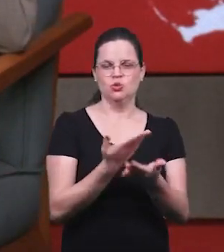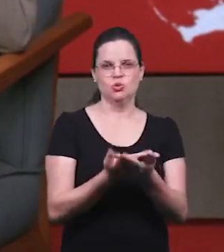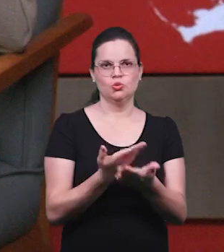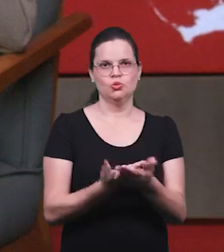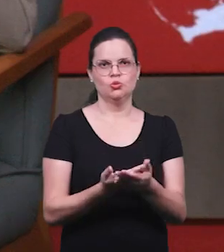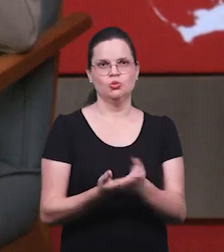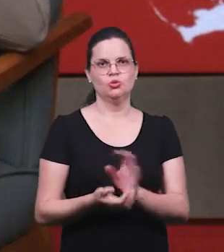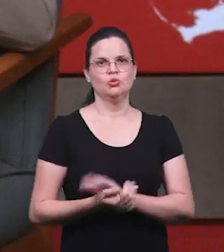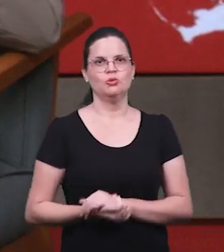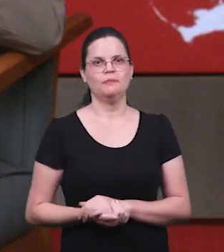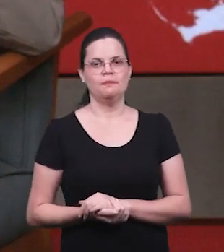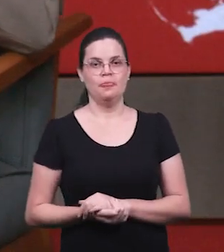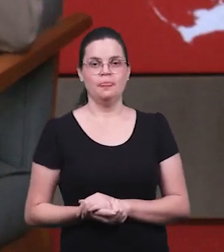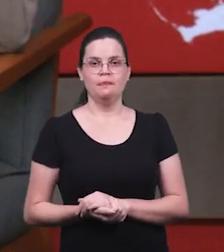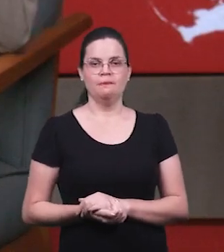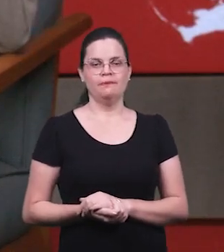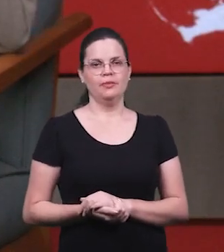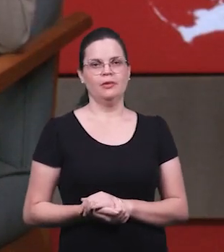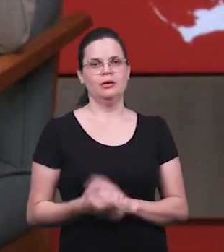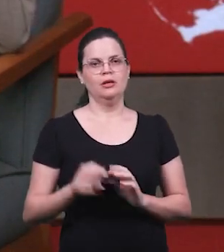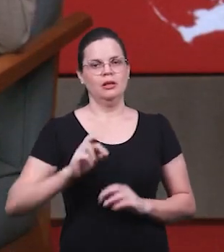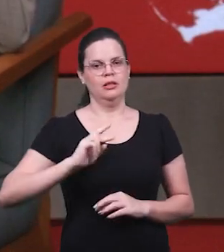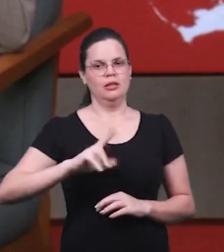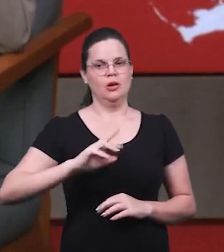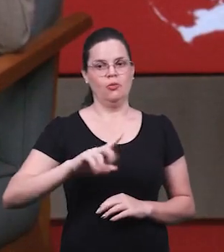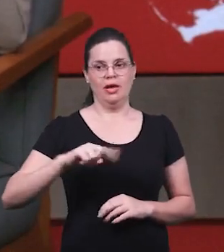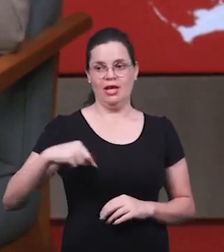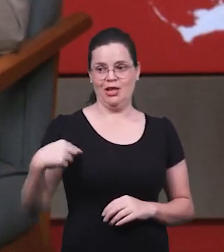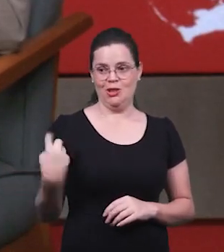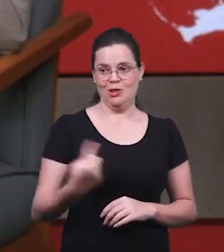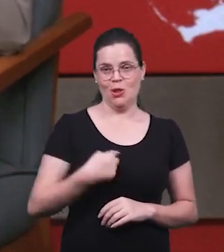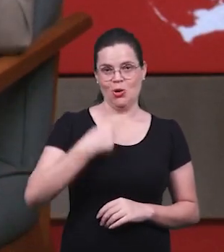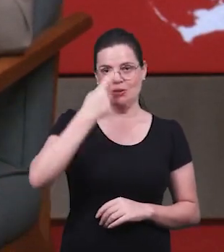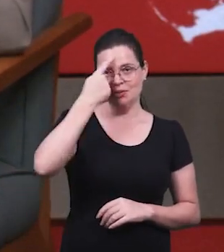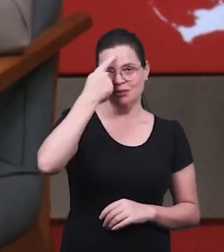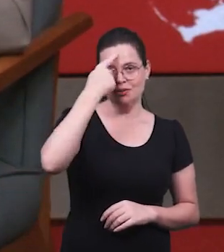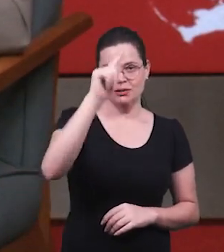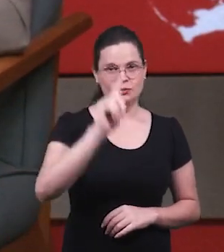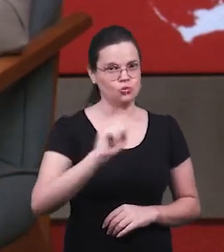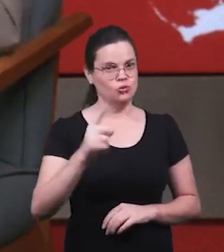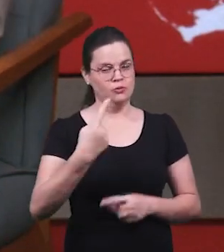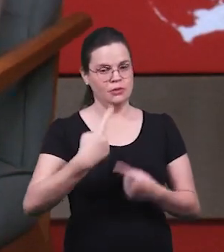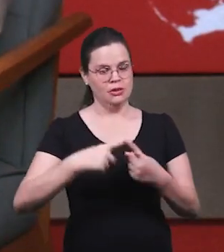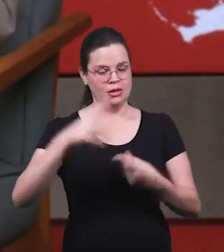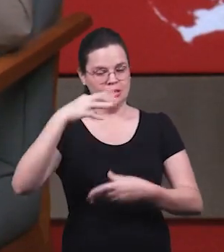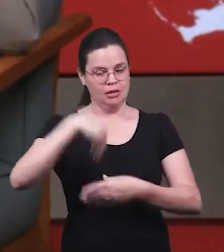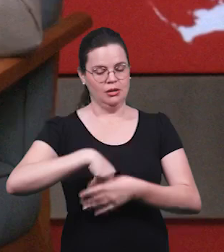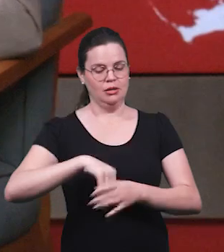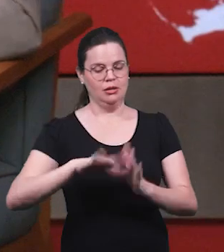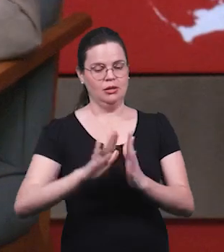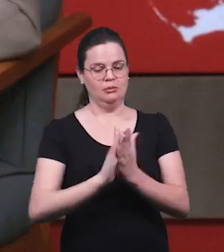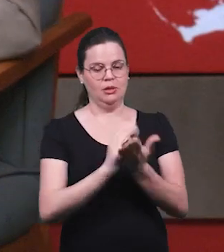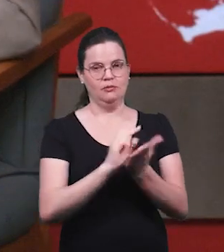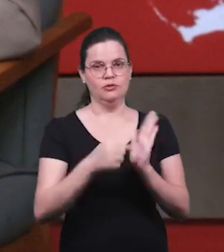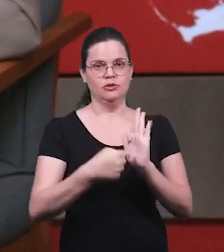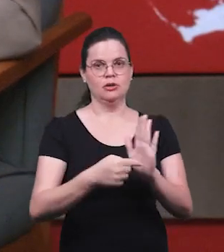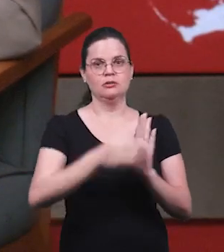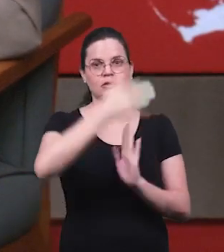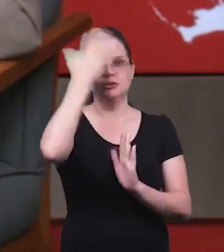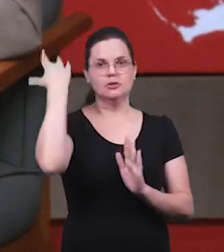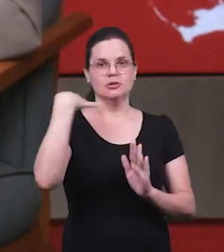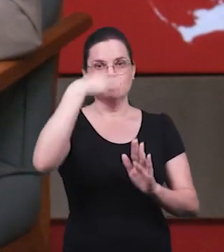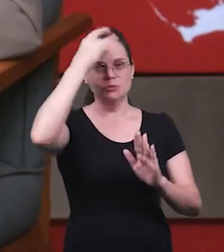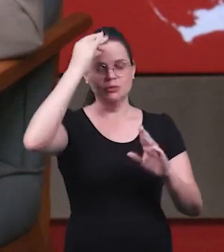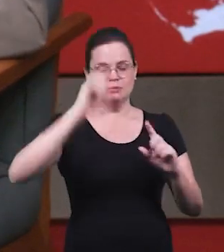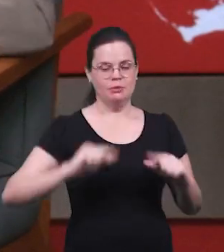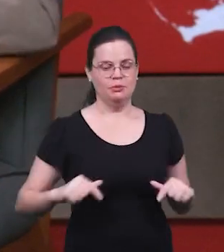uma afirmação nossa, é uma afirmação da palavra, é aquilo que o Espírito Santo